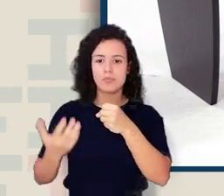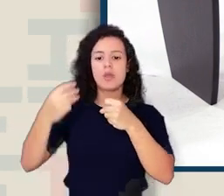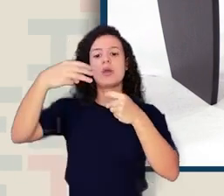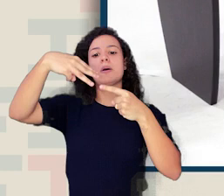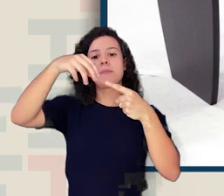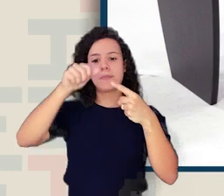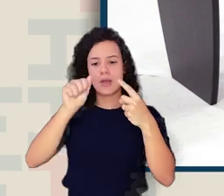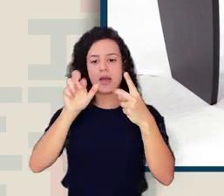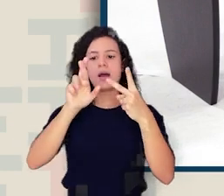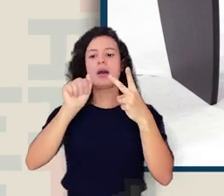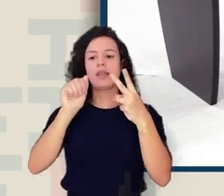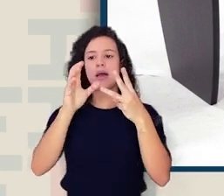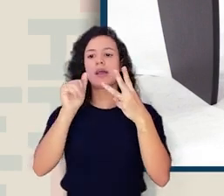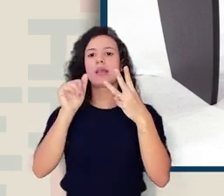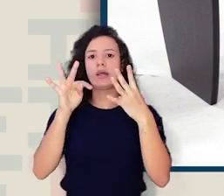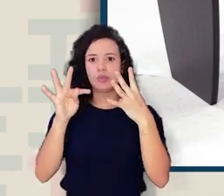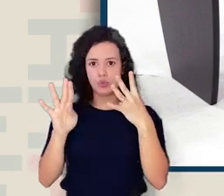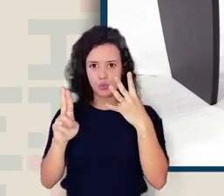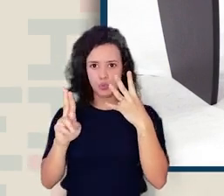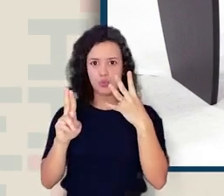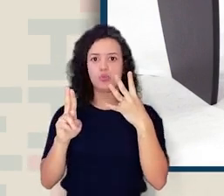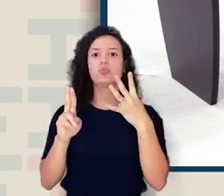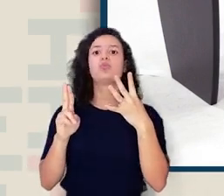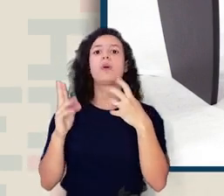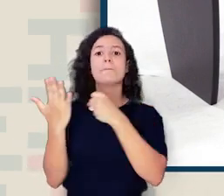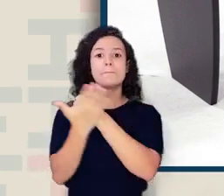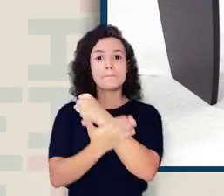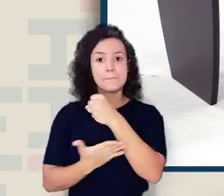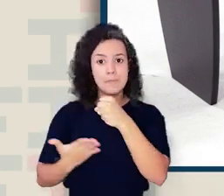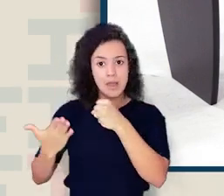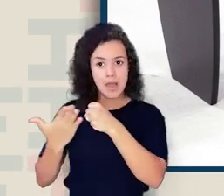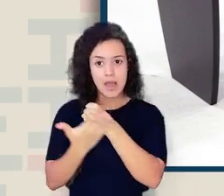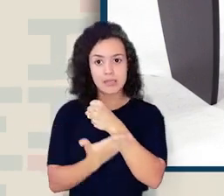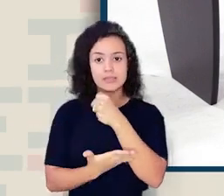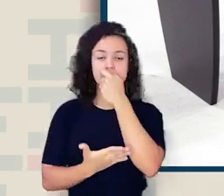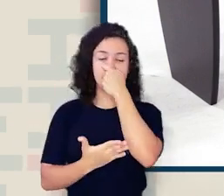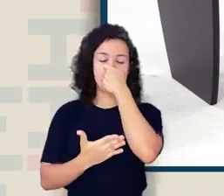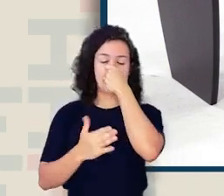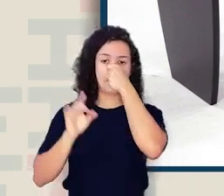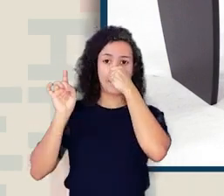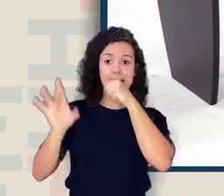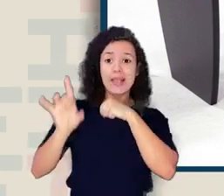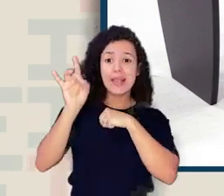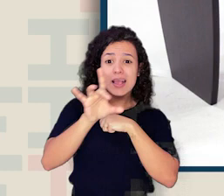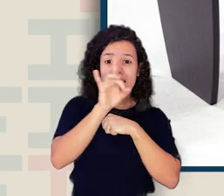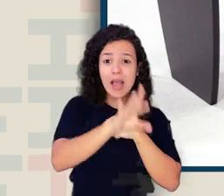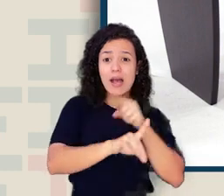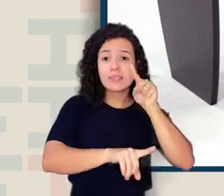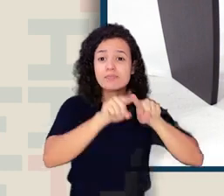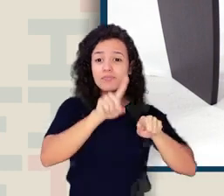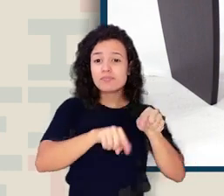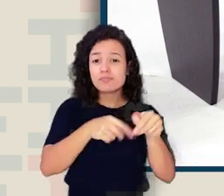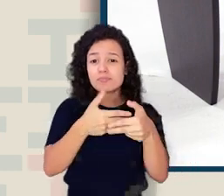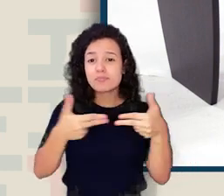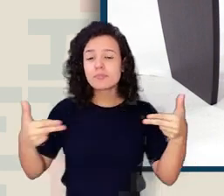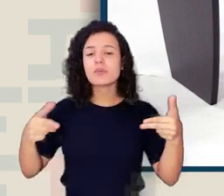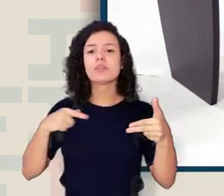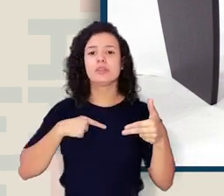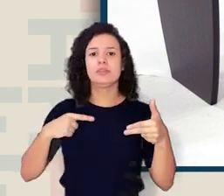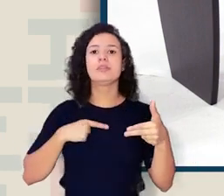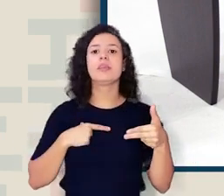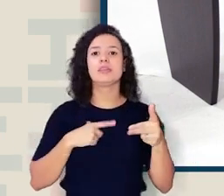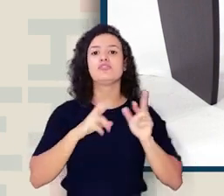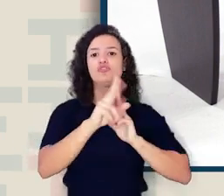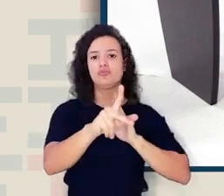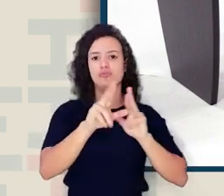matriz, maracatu. E com isso vai ter uma divisão em cada instrumento e aí